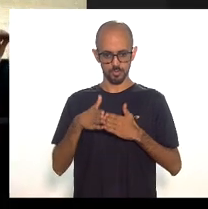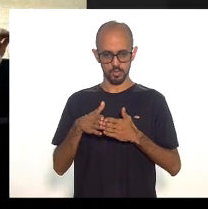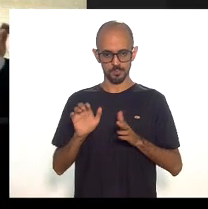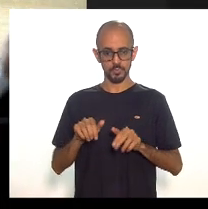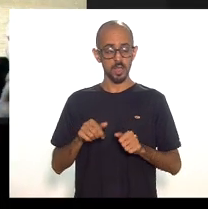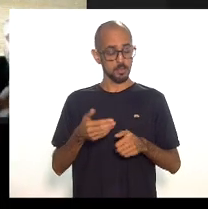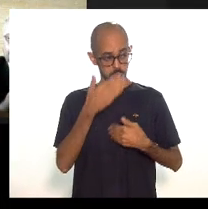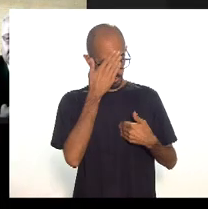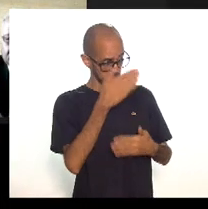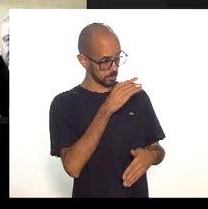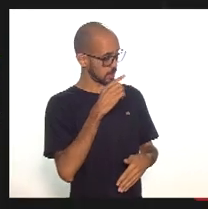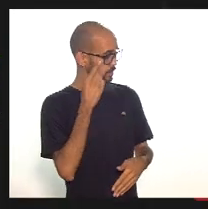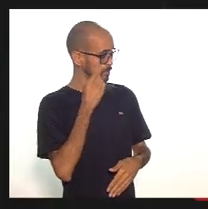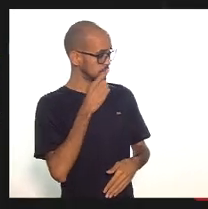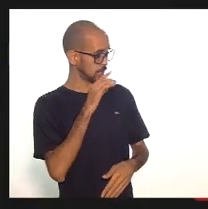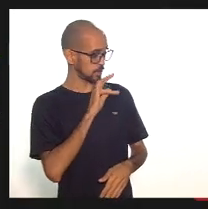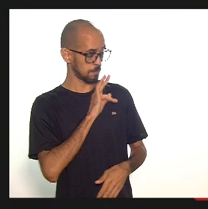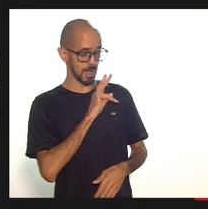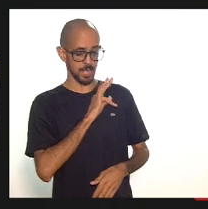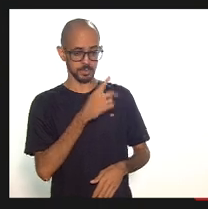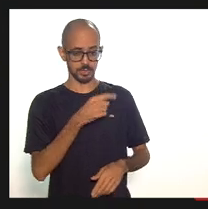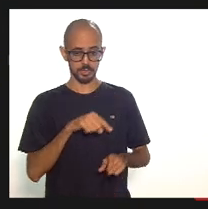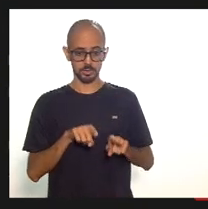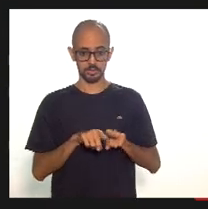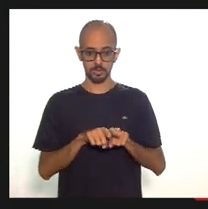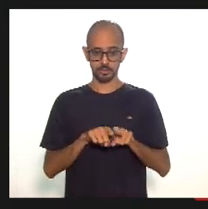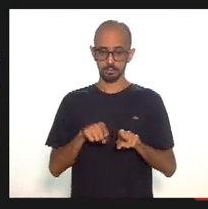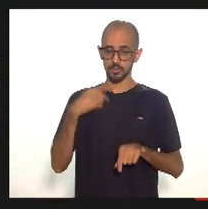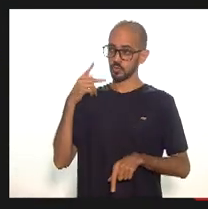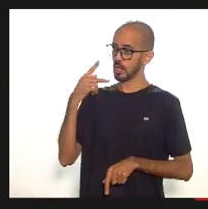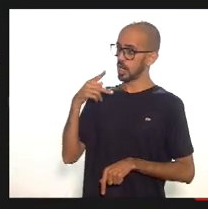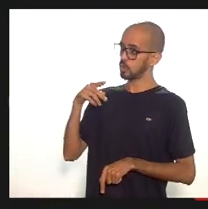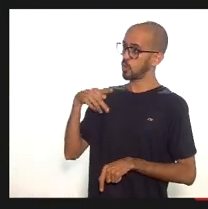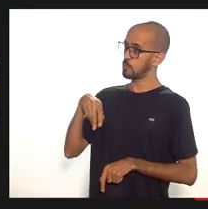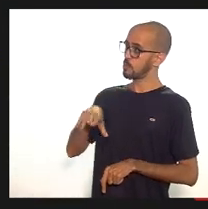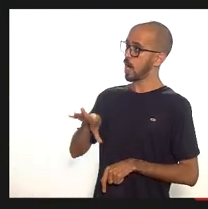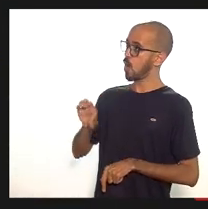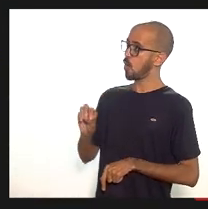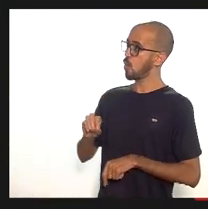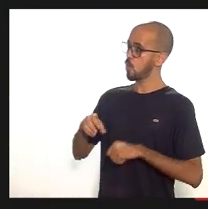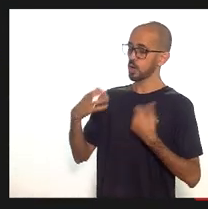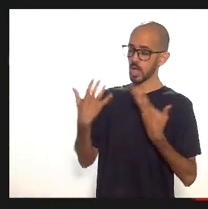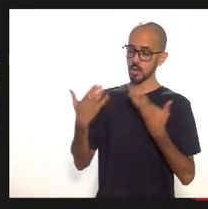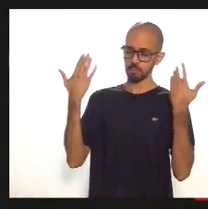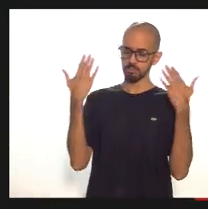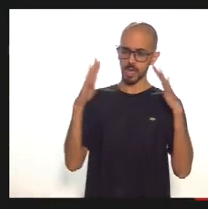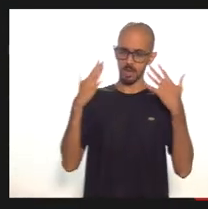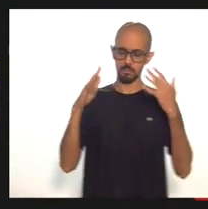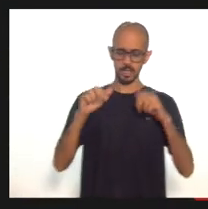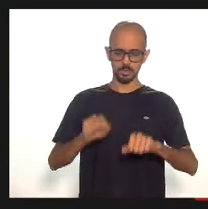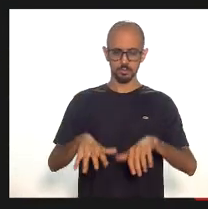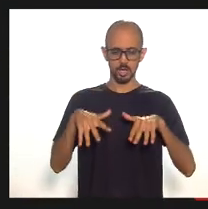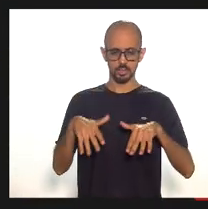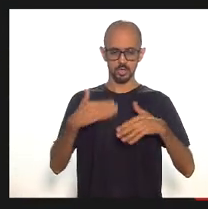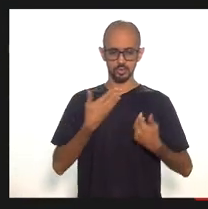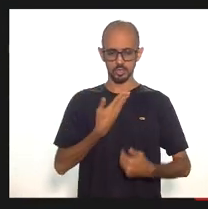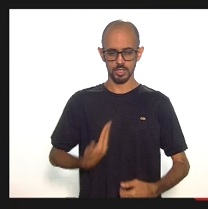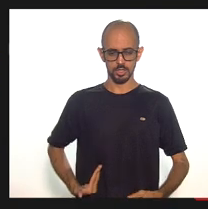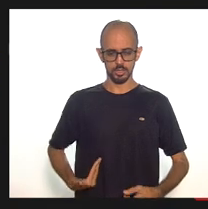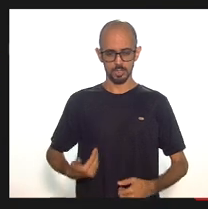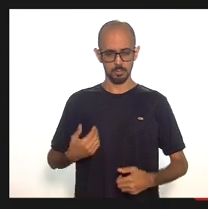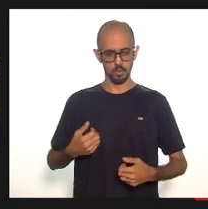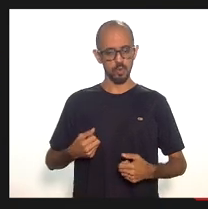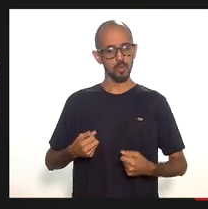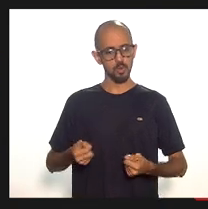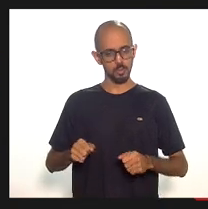deputada Marta Rocha. Obrigado, vereador Paulo Pinheiro. Quero rapidamente parabenizá-los por essa audiência tão importante. A